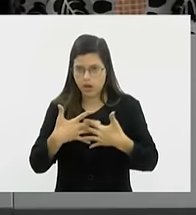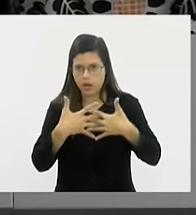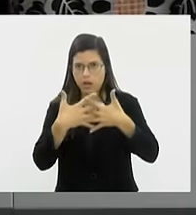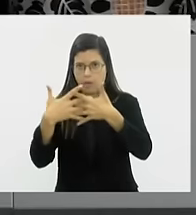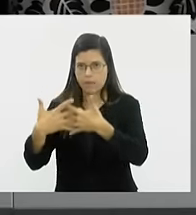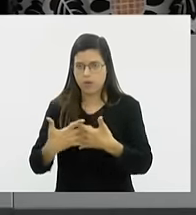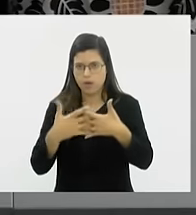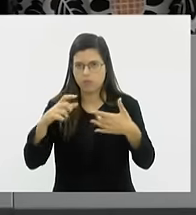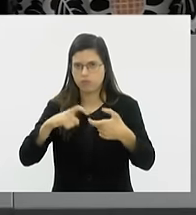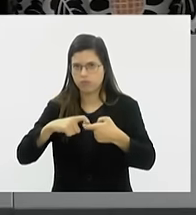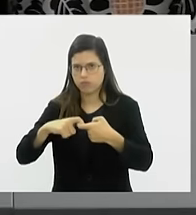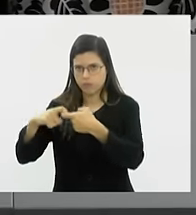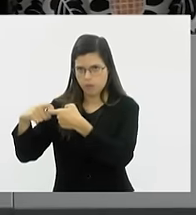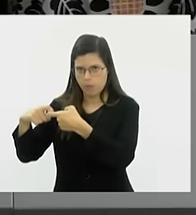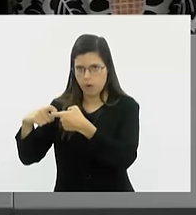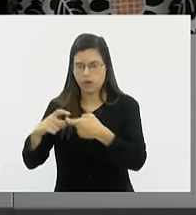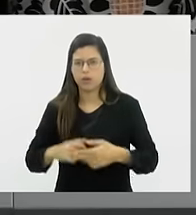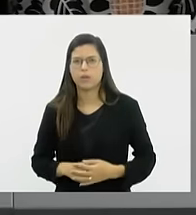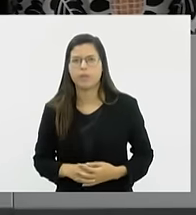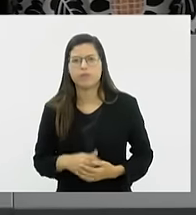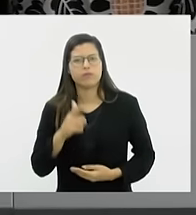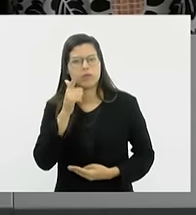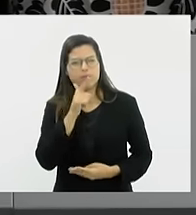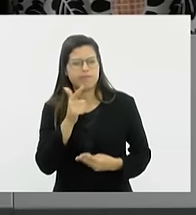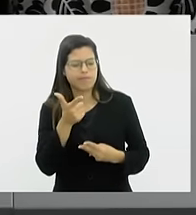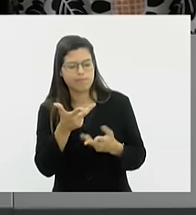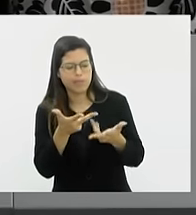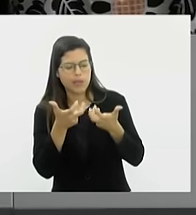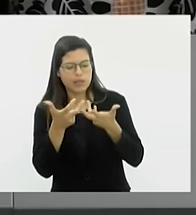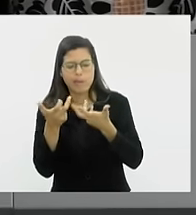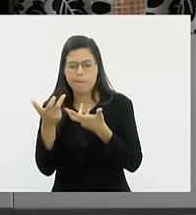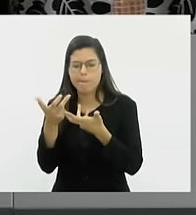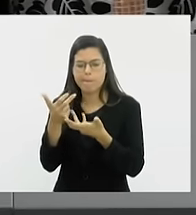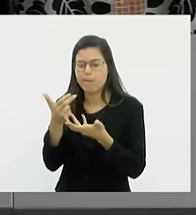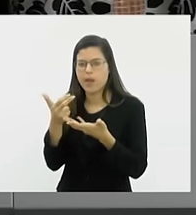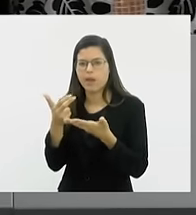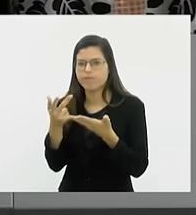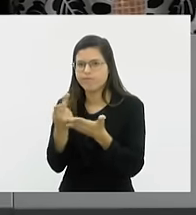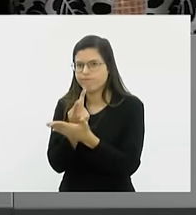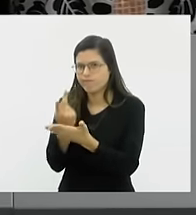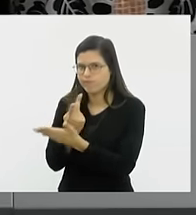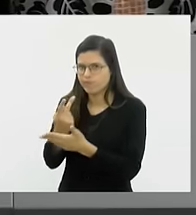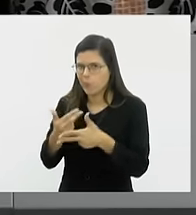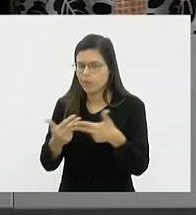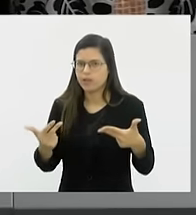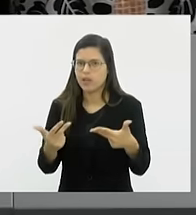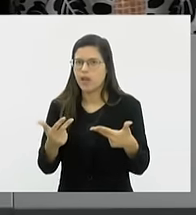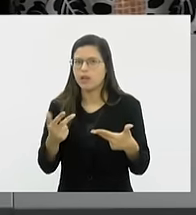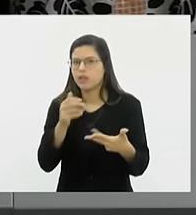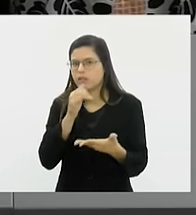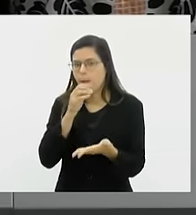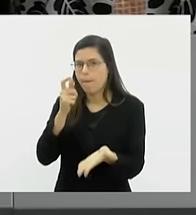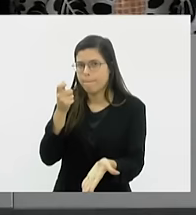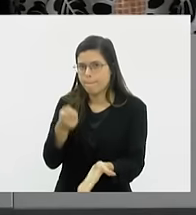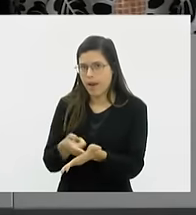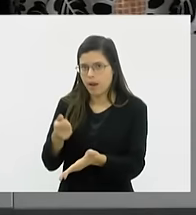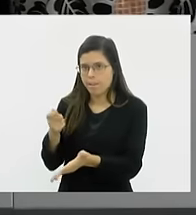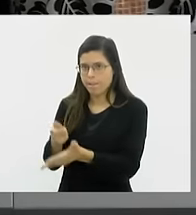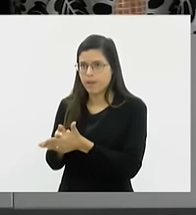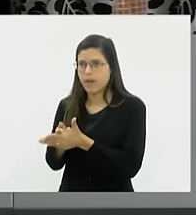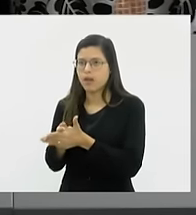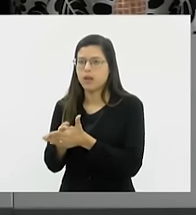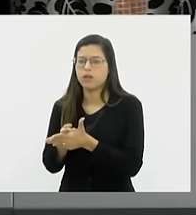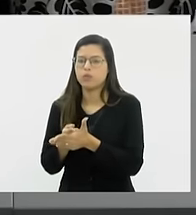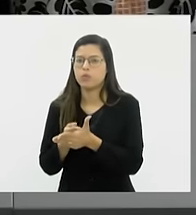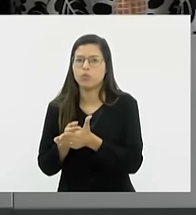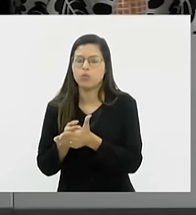Conseguimos identificar alguns erros, como, por exemplo, pagamento. O recurso que